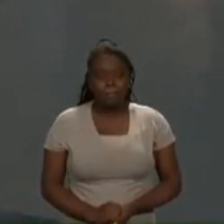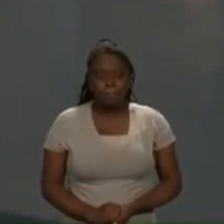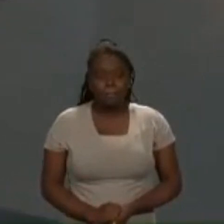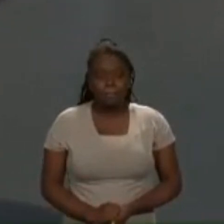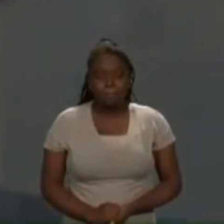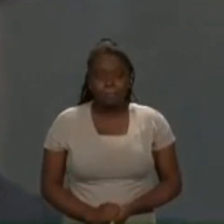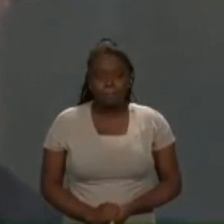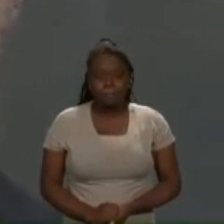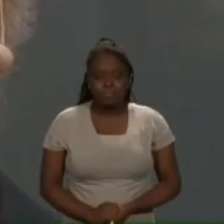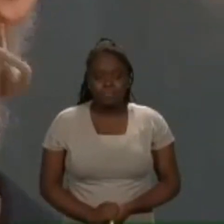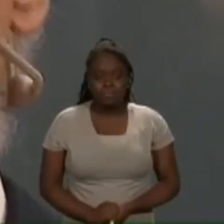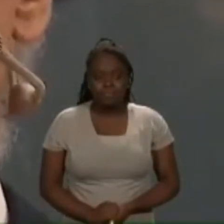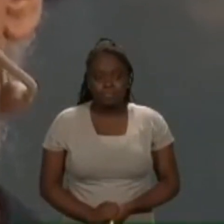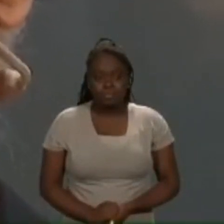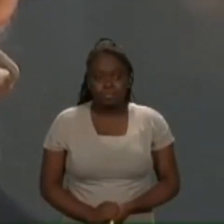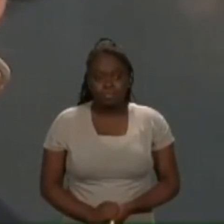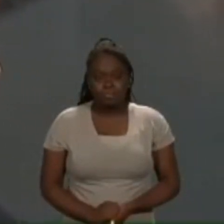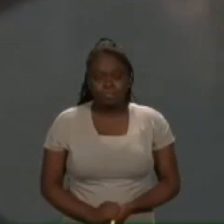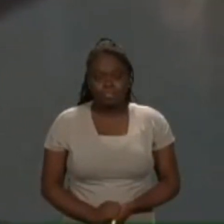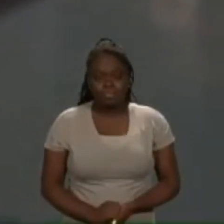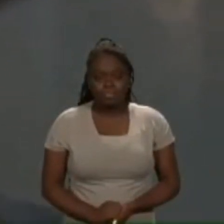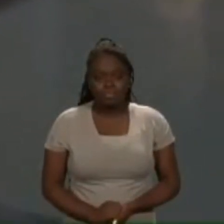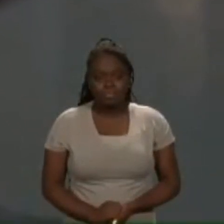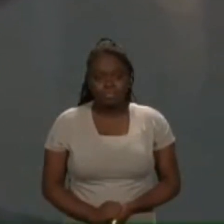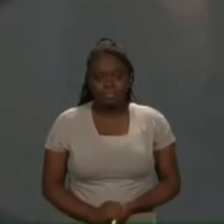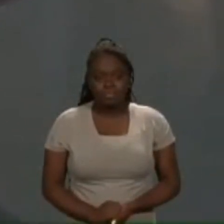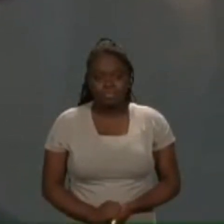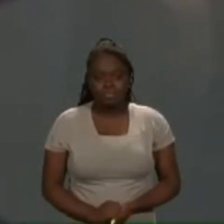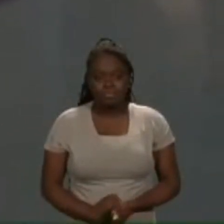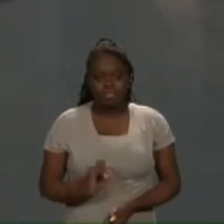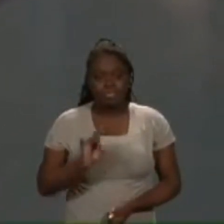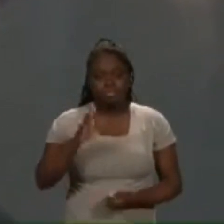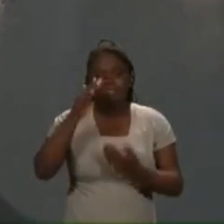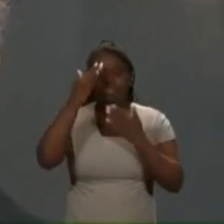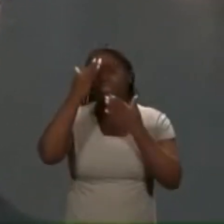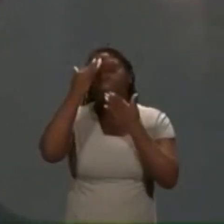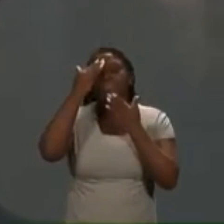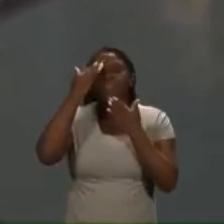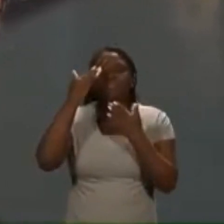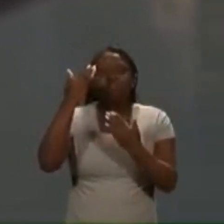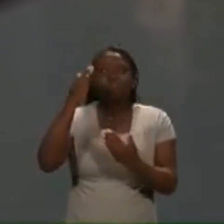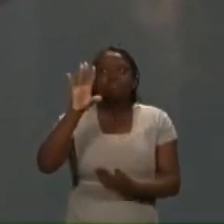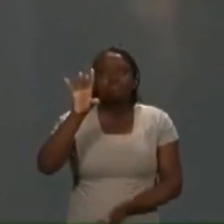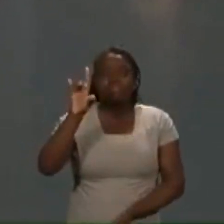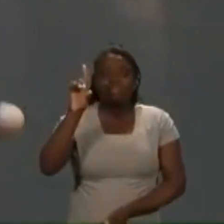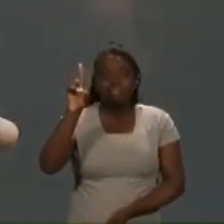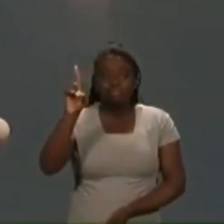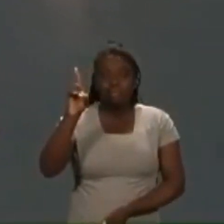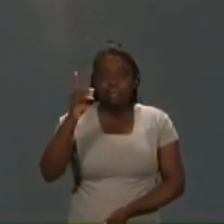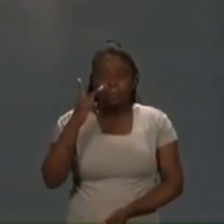Eu só tenho lembranças de gratidão a Deus, o Pai, só isso.